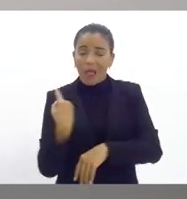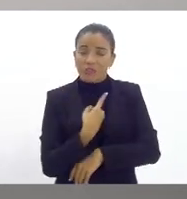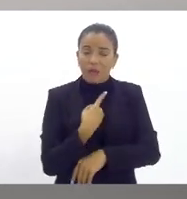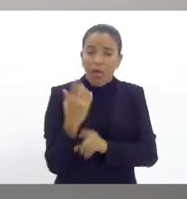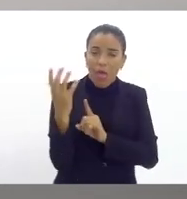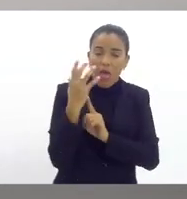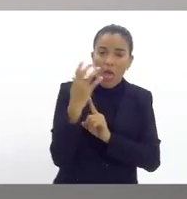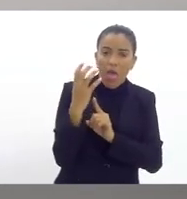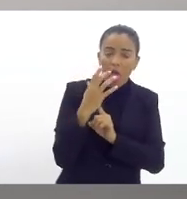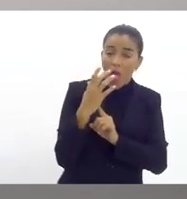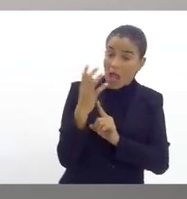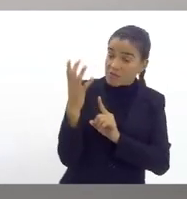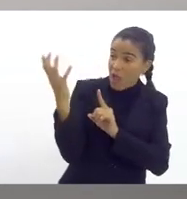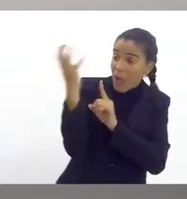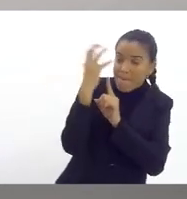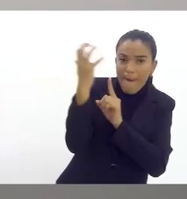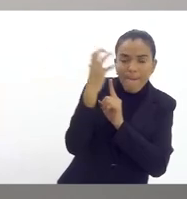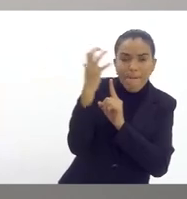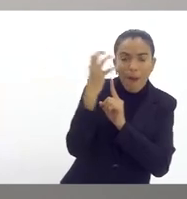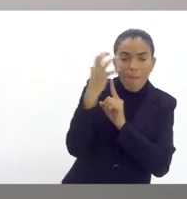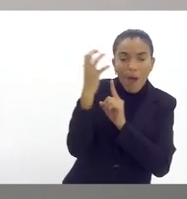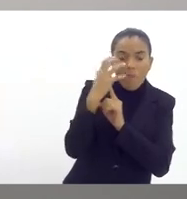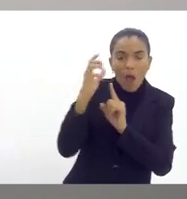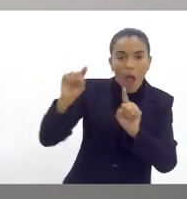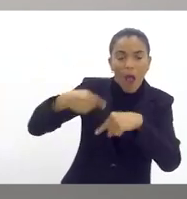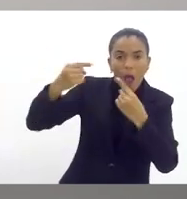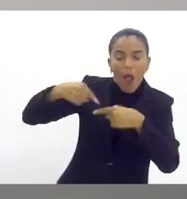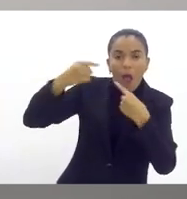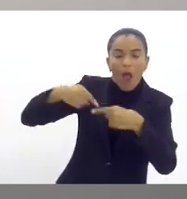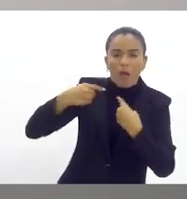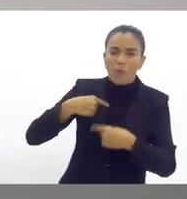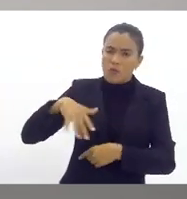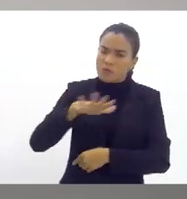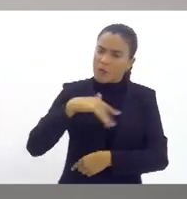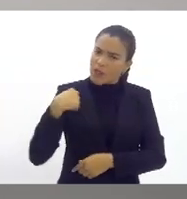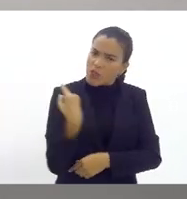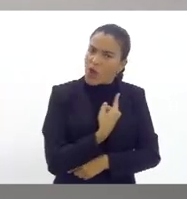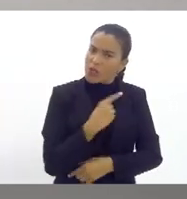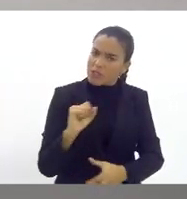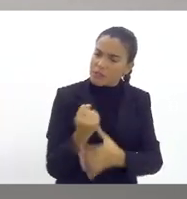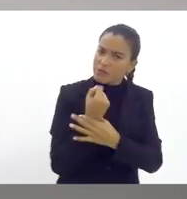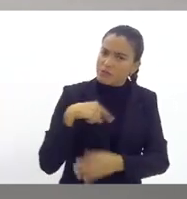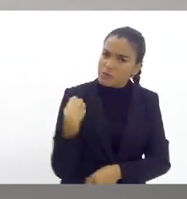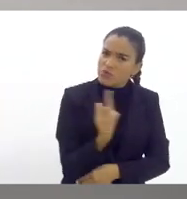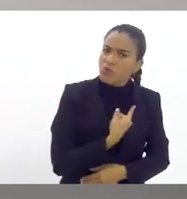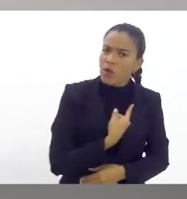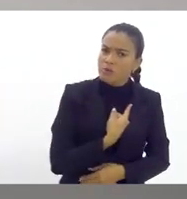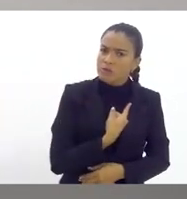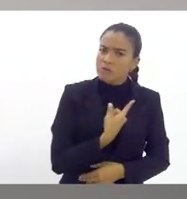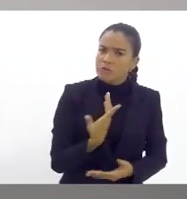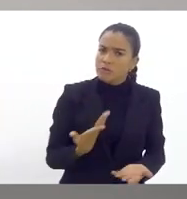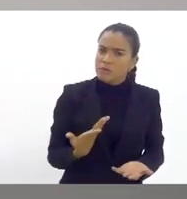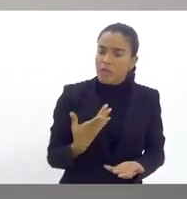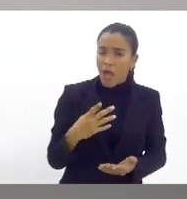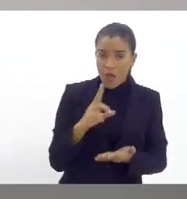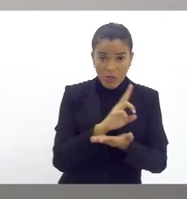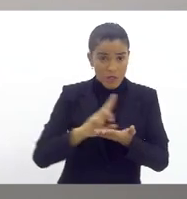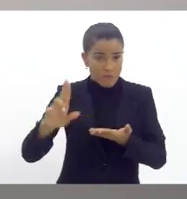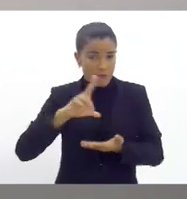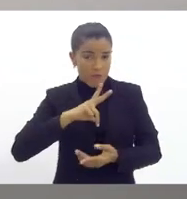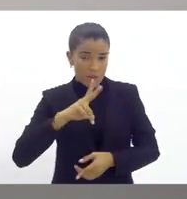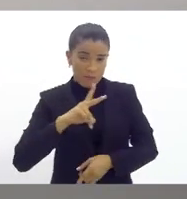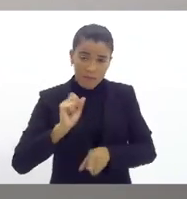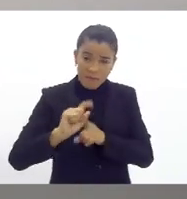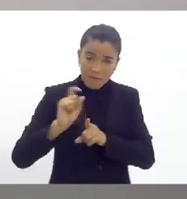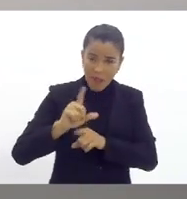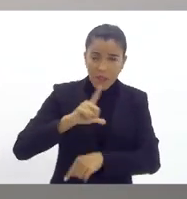constrangidos e ameaçados de estar naquele espaço e o espaço que é nosso garantido por nós também a universidade privada ela só